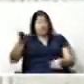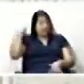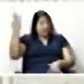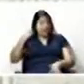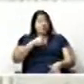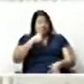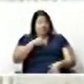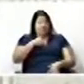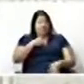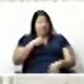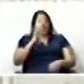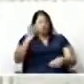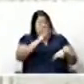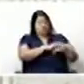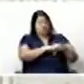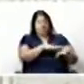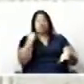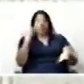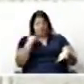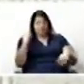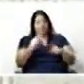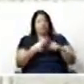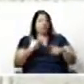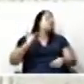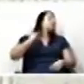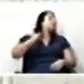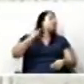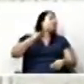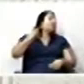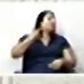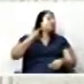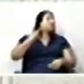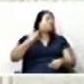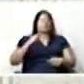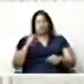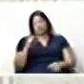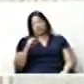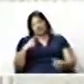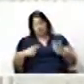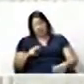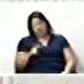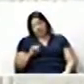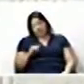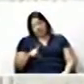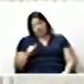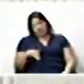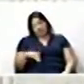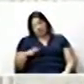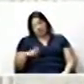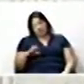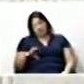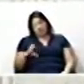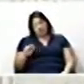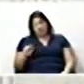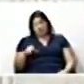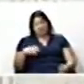que levou um tiro no pescoço, lá na unidade de saúde da Vila das Mercês. Eu coloquei o doente na ambulância, porque não